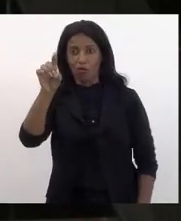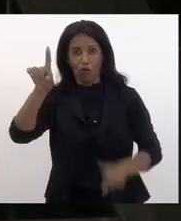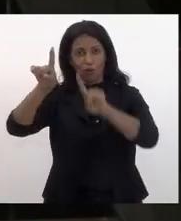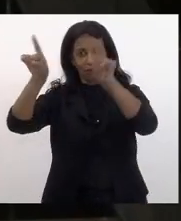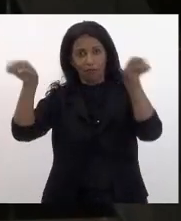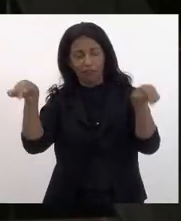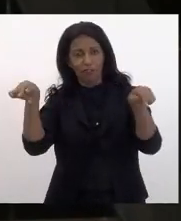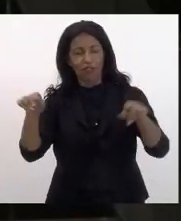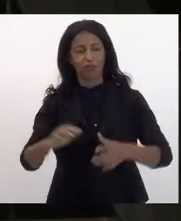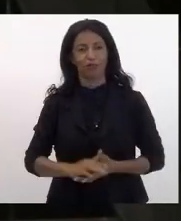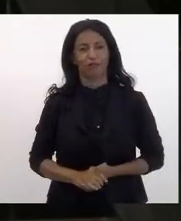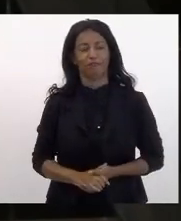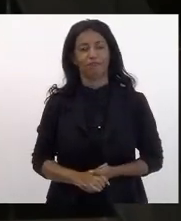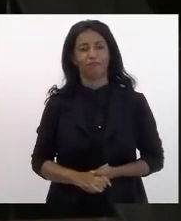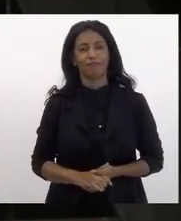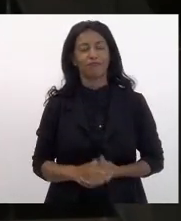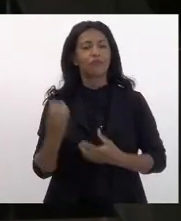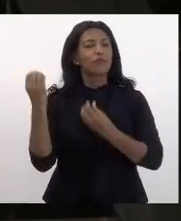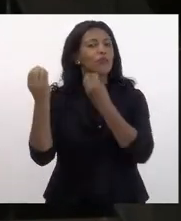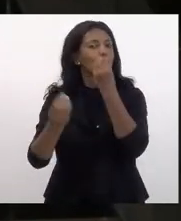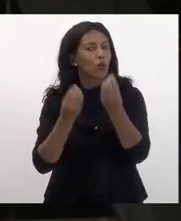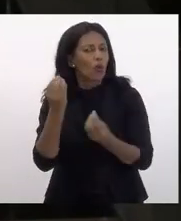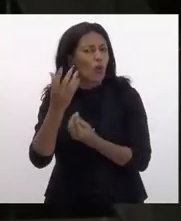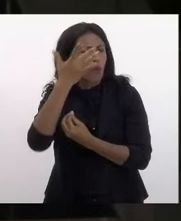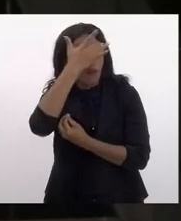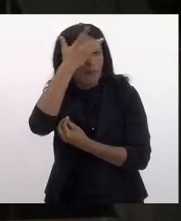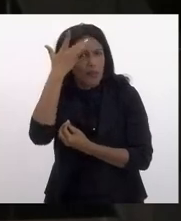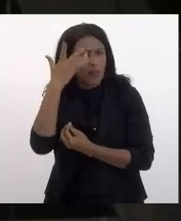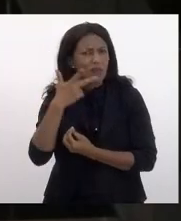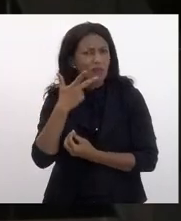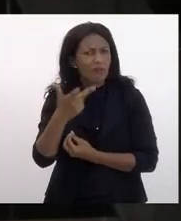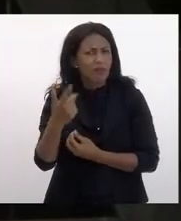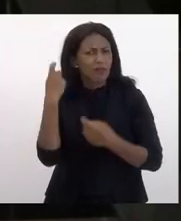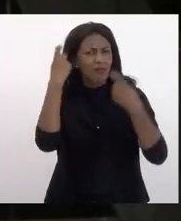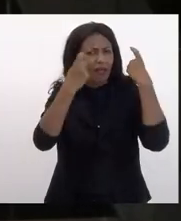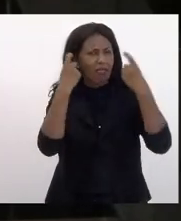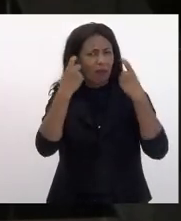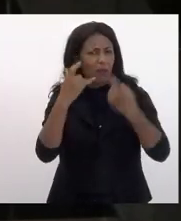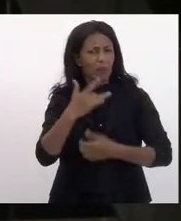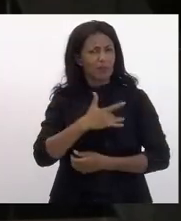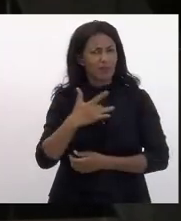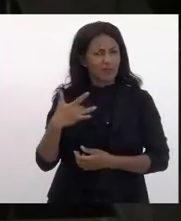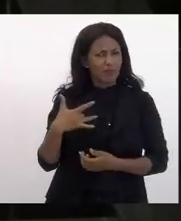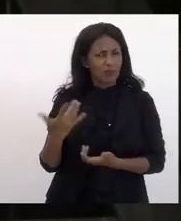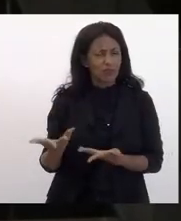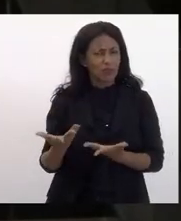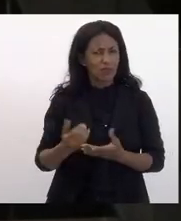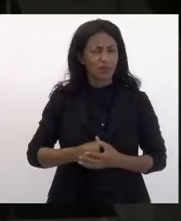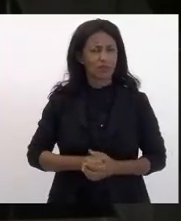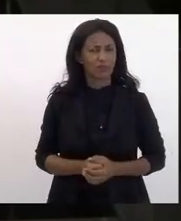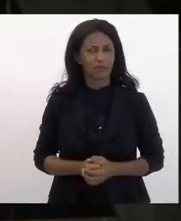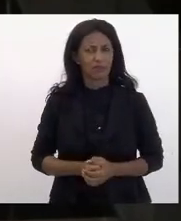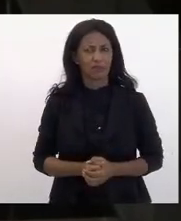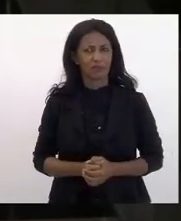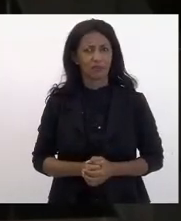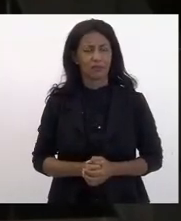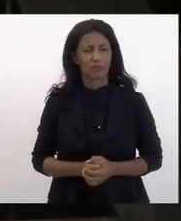aspas. Como que alguém que diz isso está preocupado com a saúde?